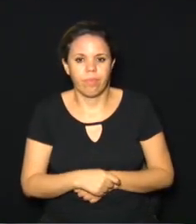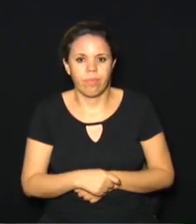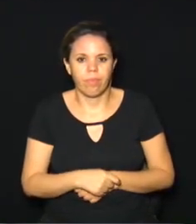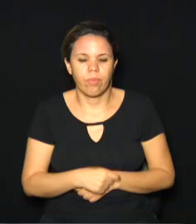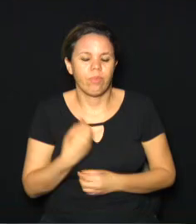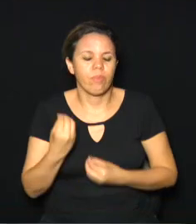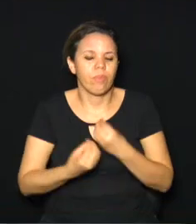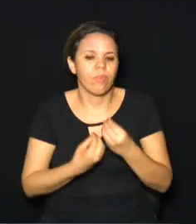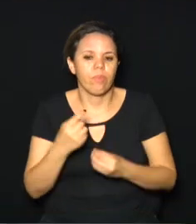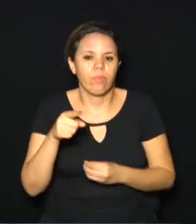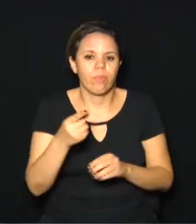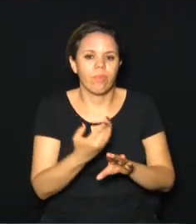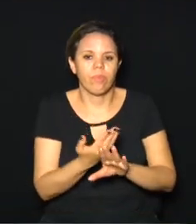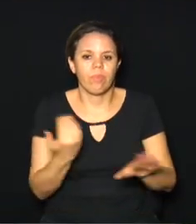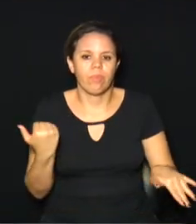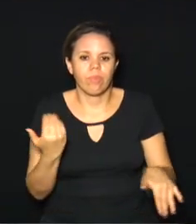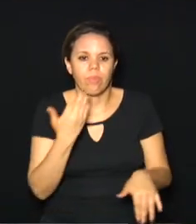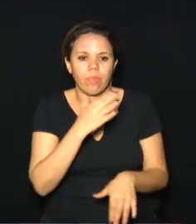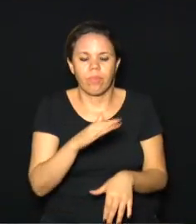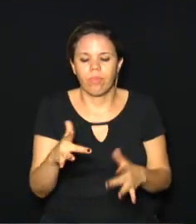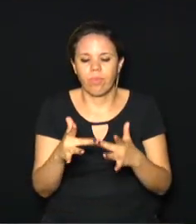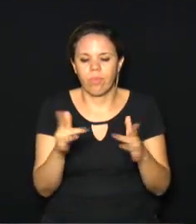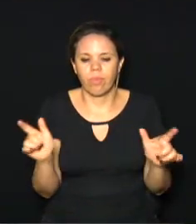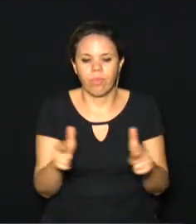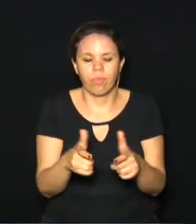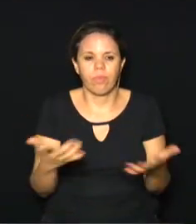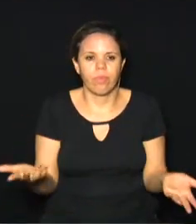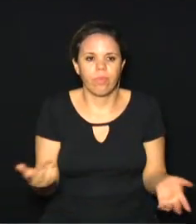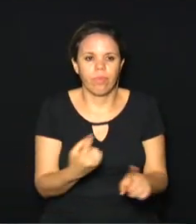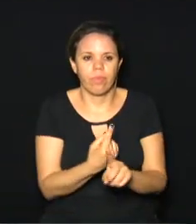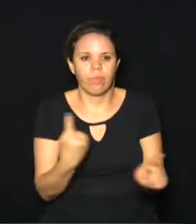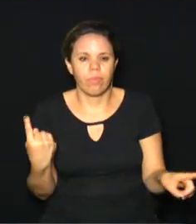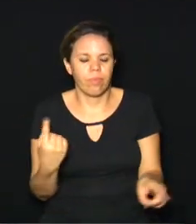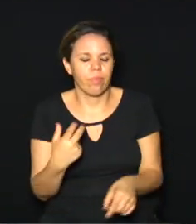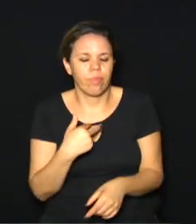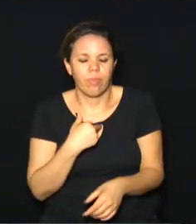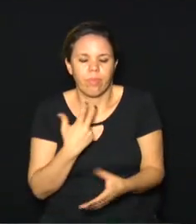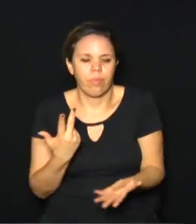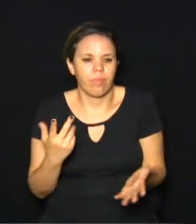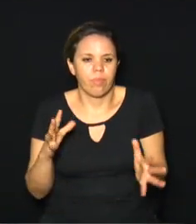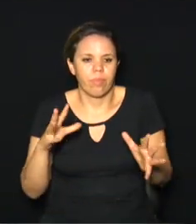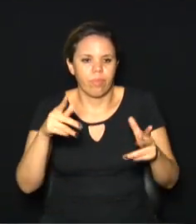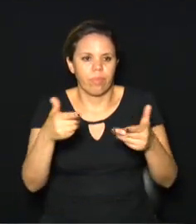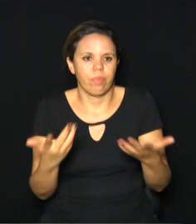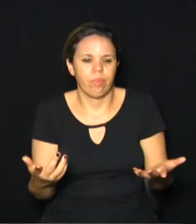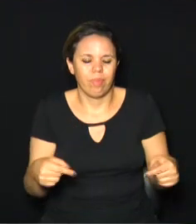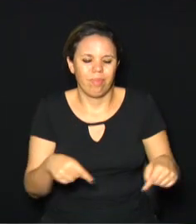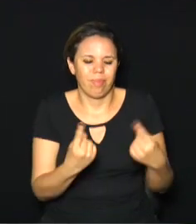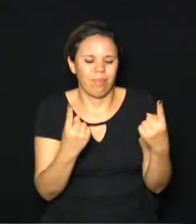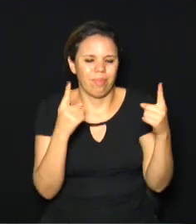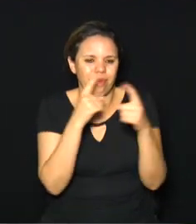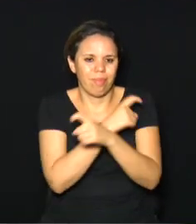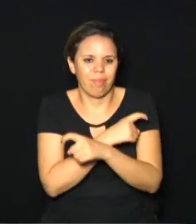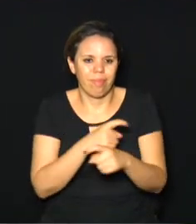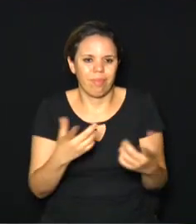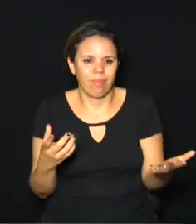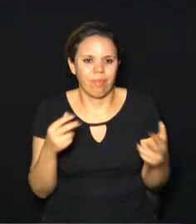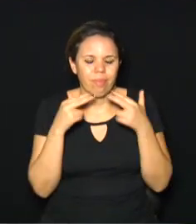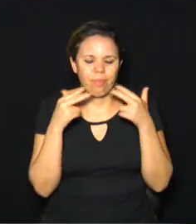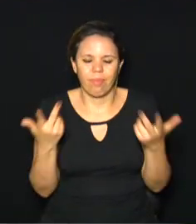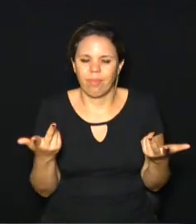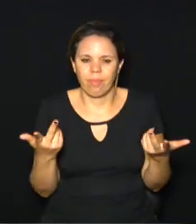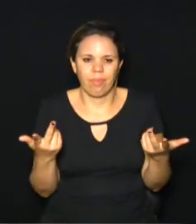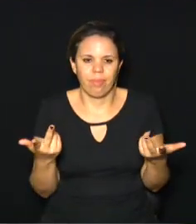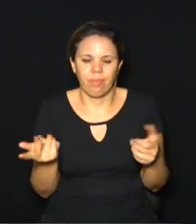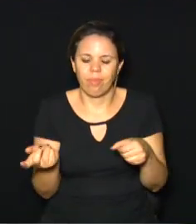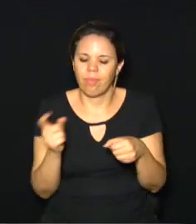Como é que você vai separar uma criança? Contato mínimo, né? Distância mínima. Tudo isso são desafios, né? Desafios